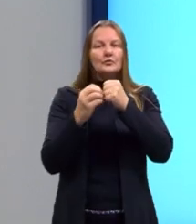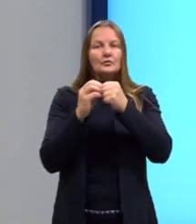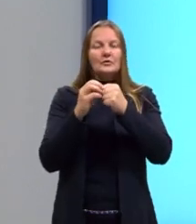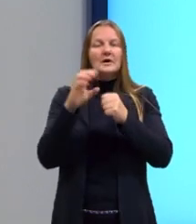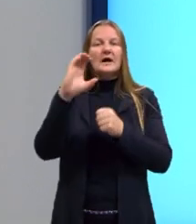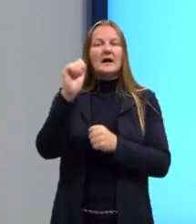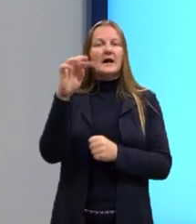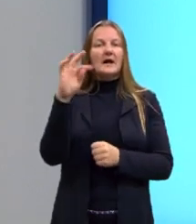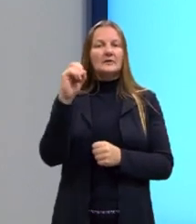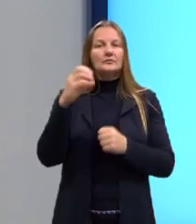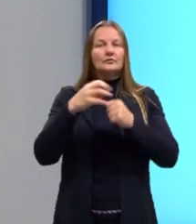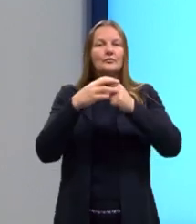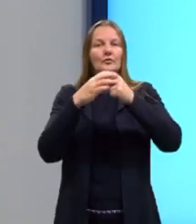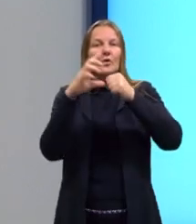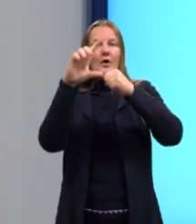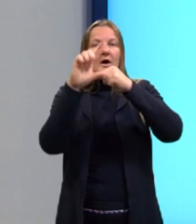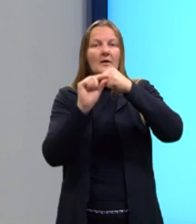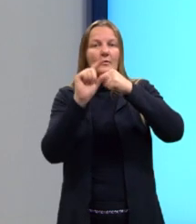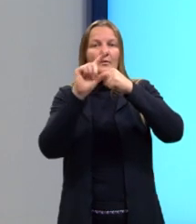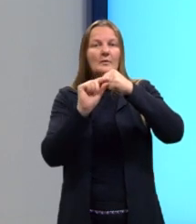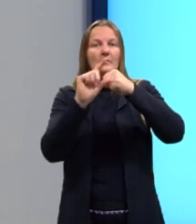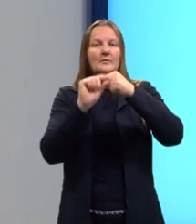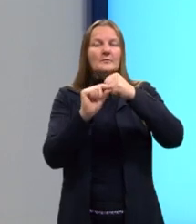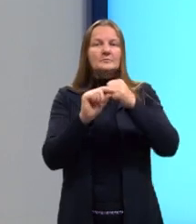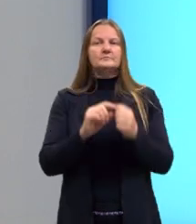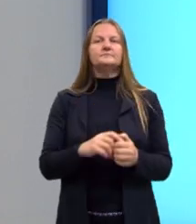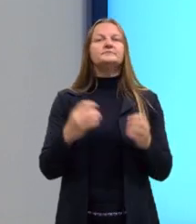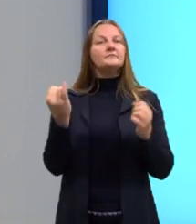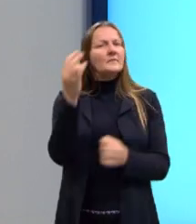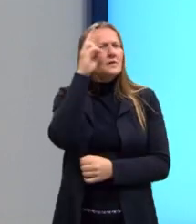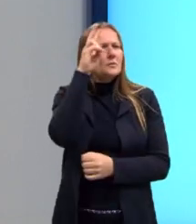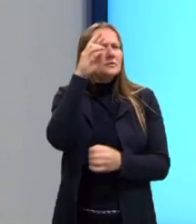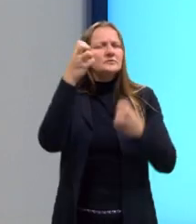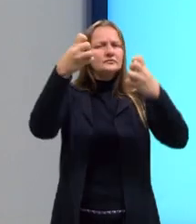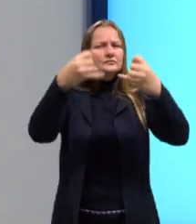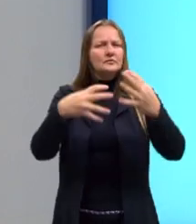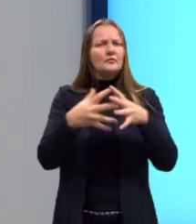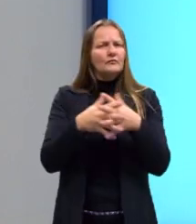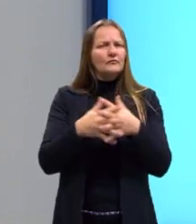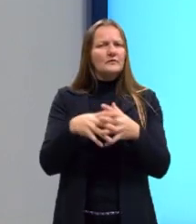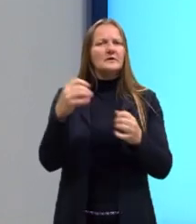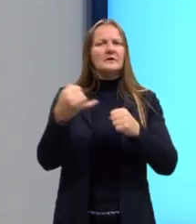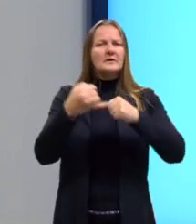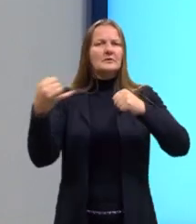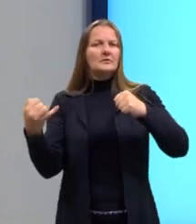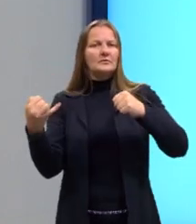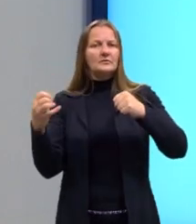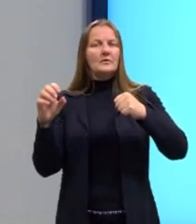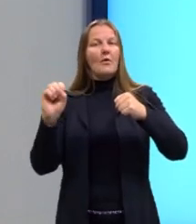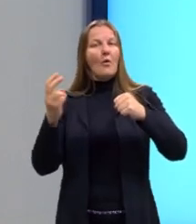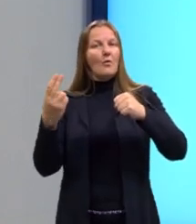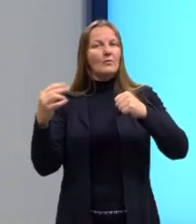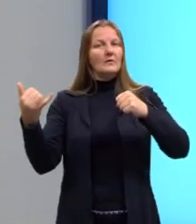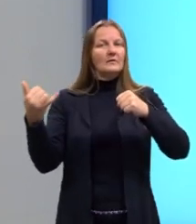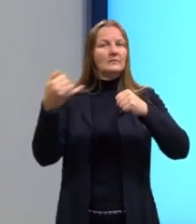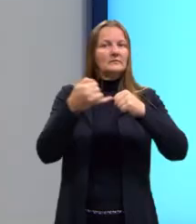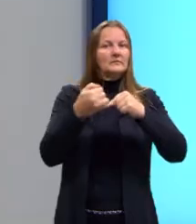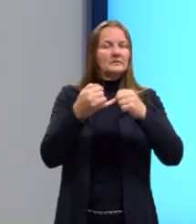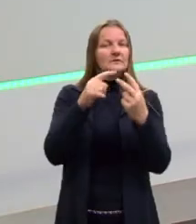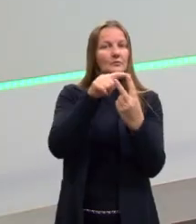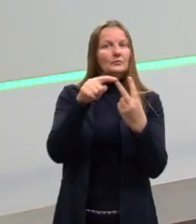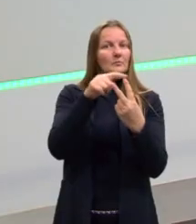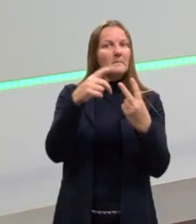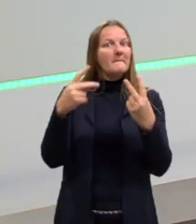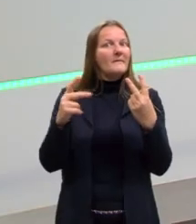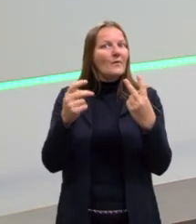cátodo é onde reduz aqui para gente lembrar e não se confunde com ânions e cátions tá a gente não